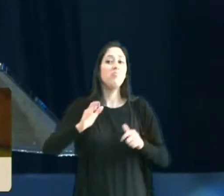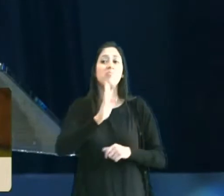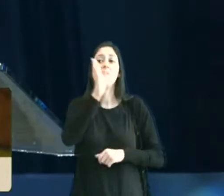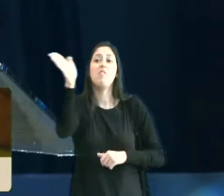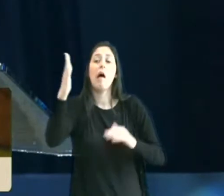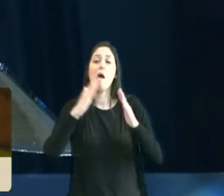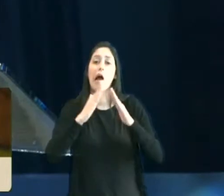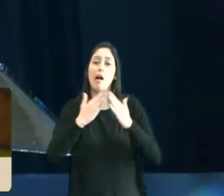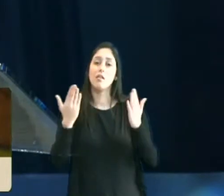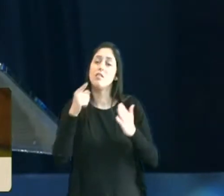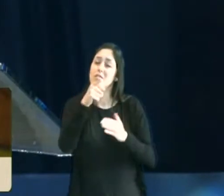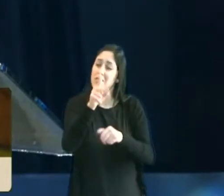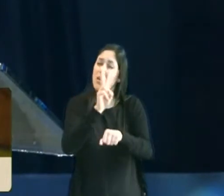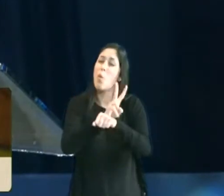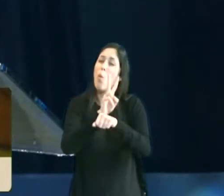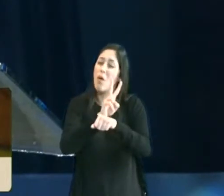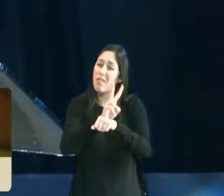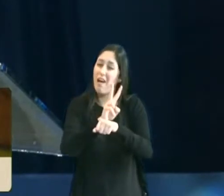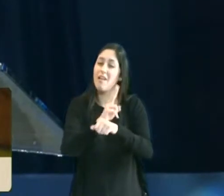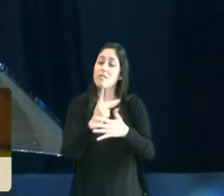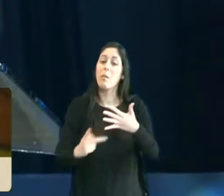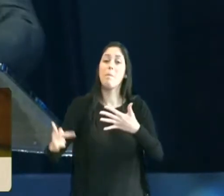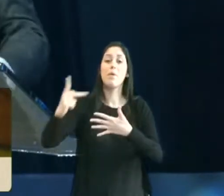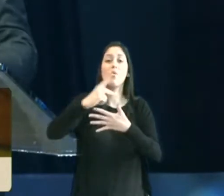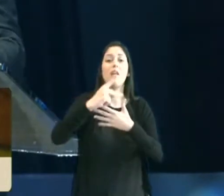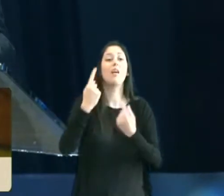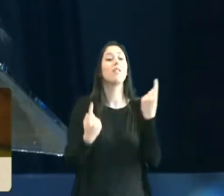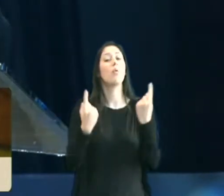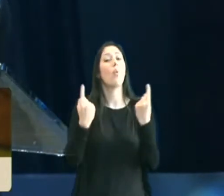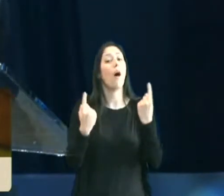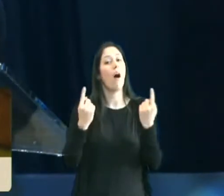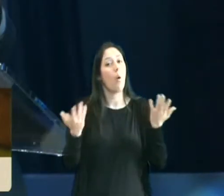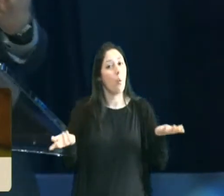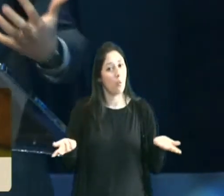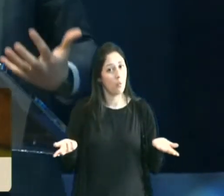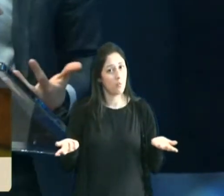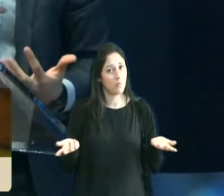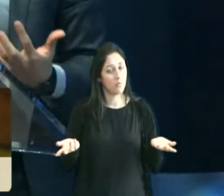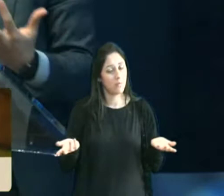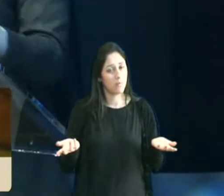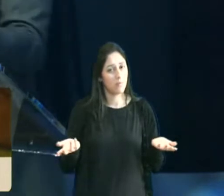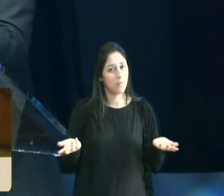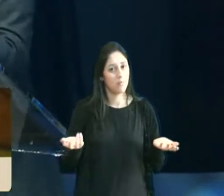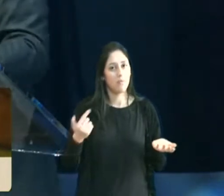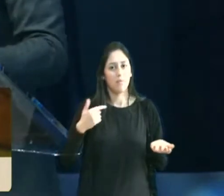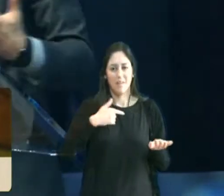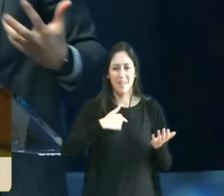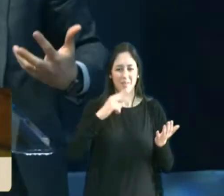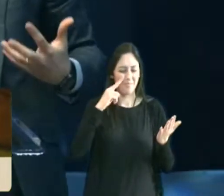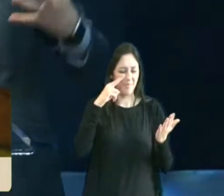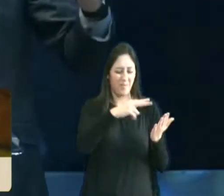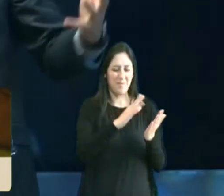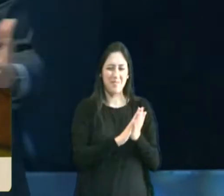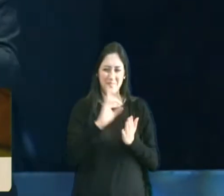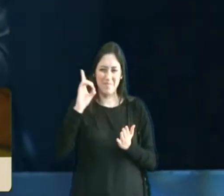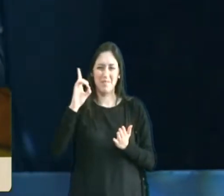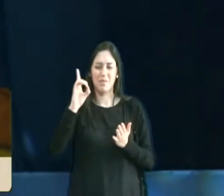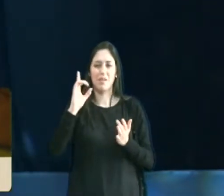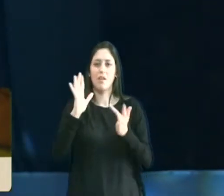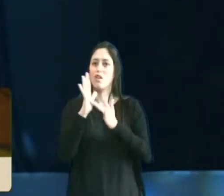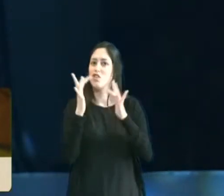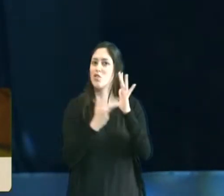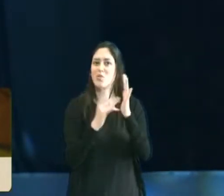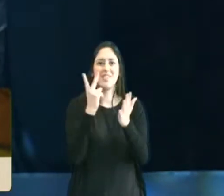se perder no meio do caminho. Outra coisa que me chama a atenção é que Jesus estava sempre administrando as